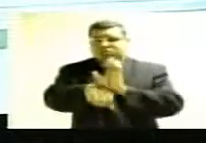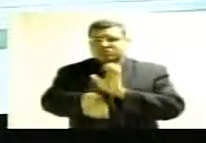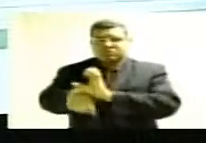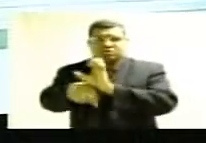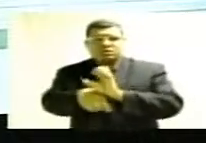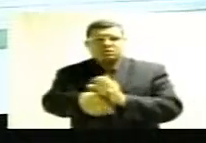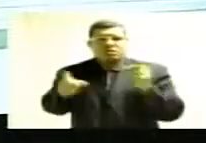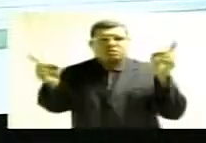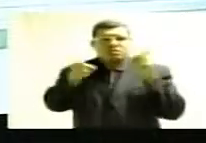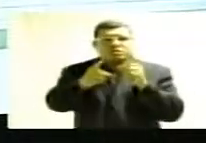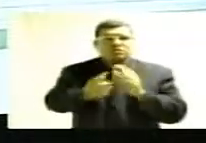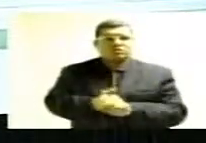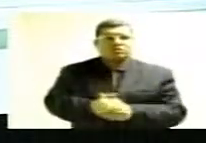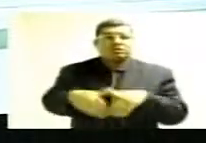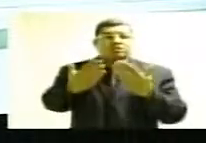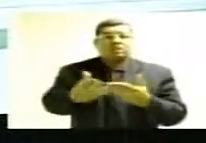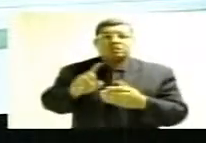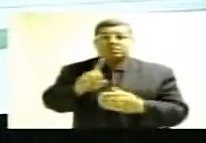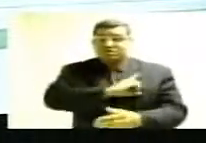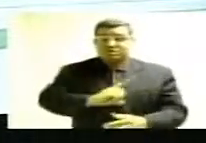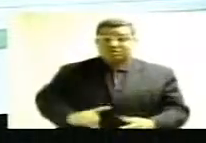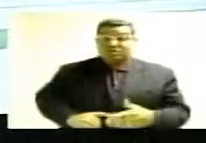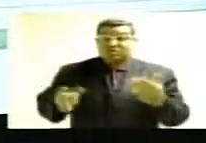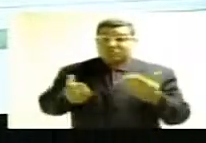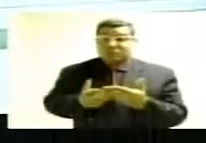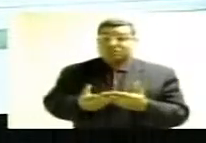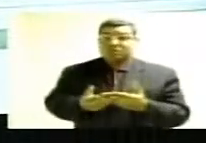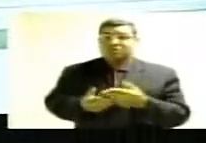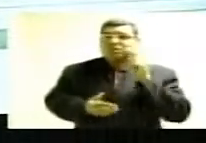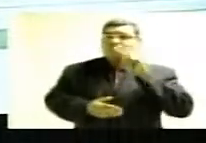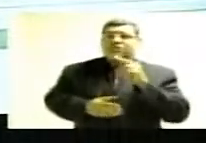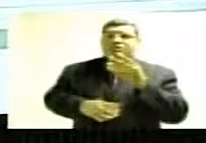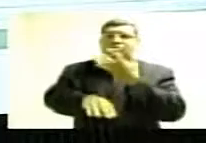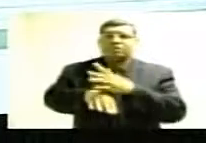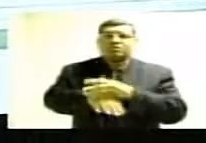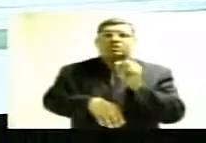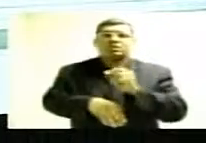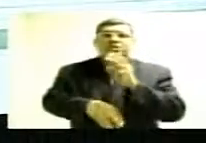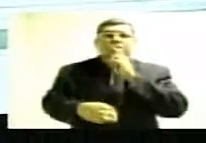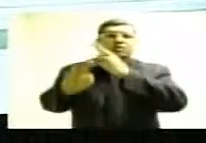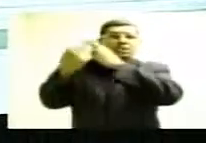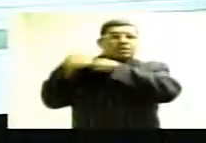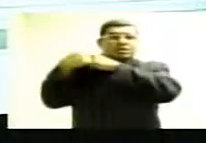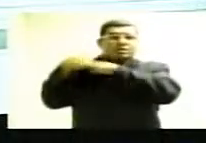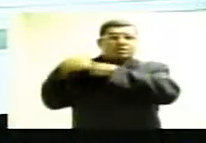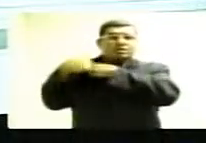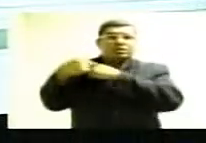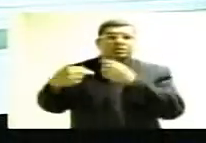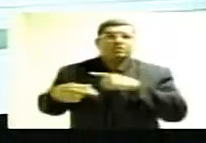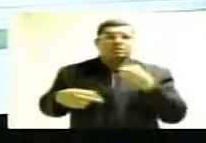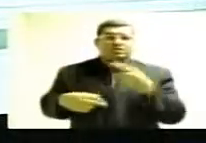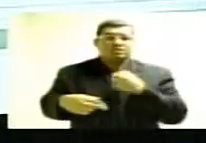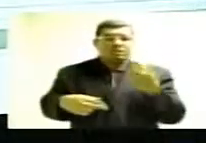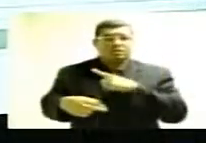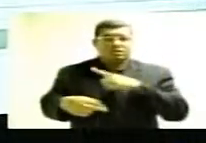estados, deputado Luiz Castro. E isso, deputado Zé Ricardo, remete para a absoluta responsabilidade que nós devemos